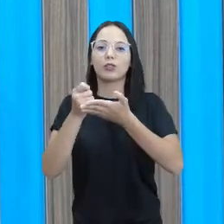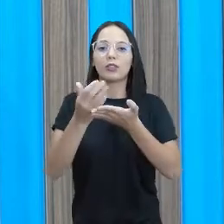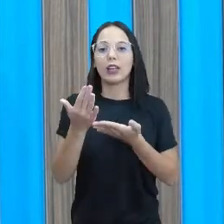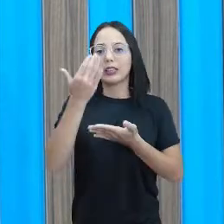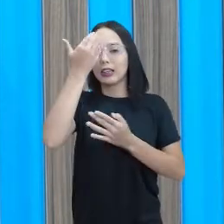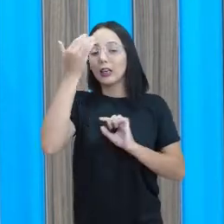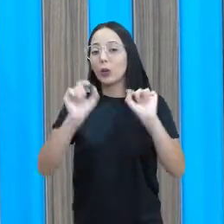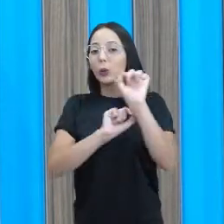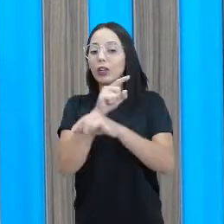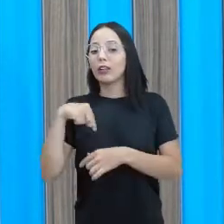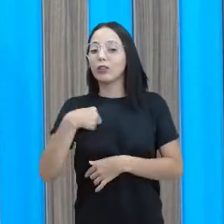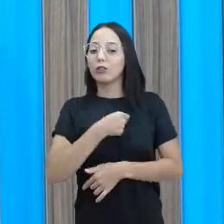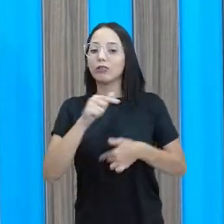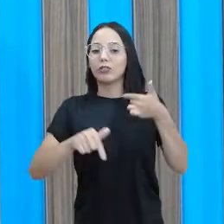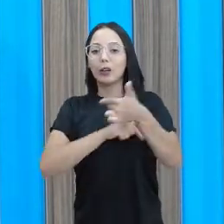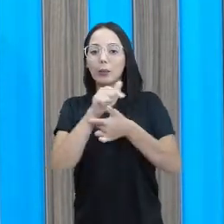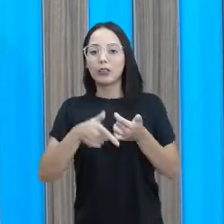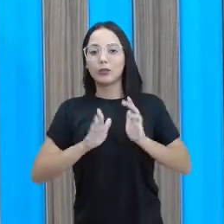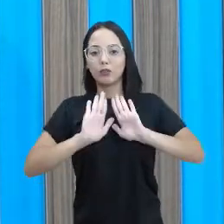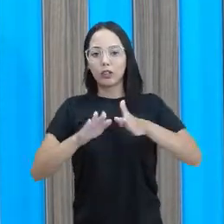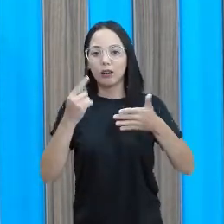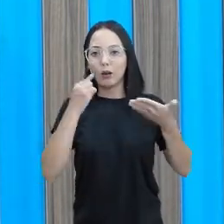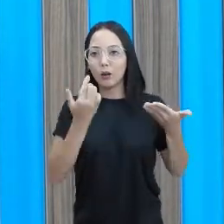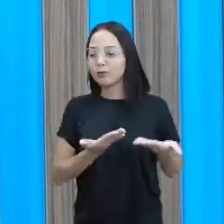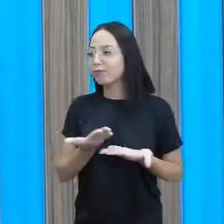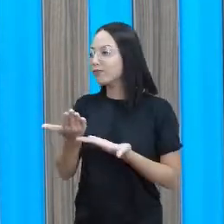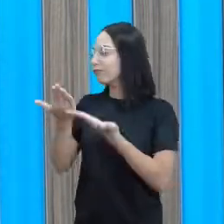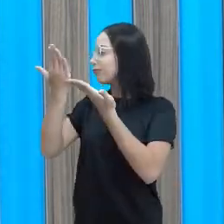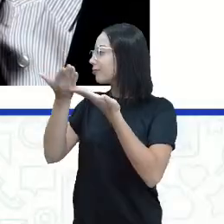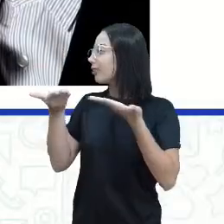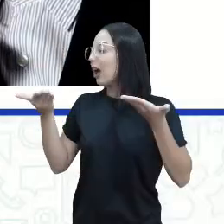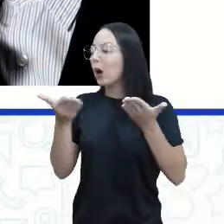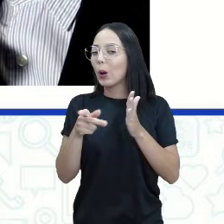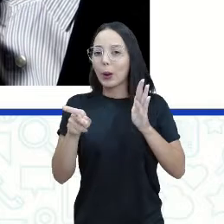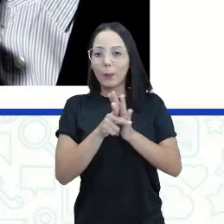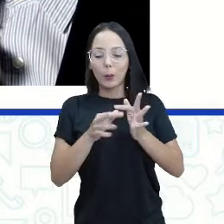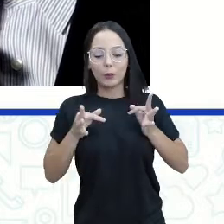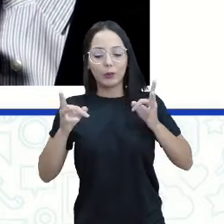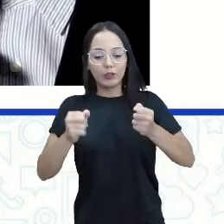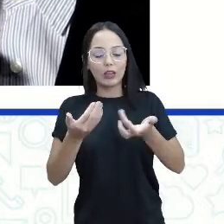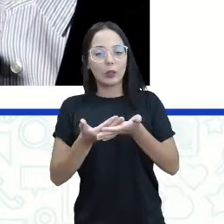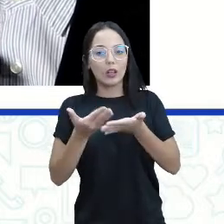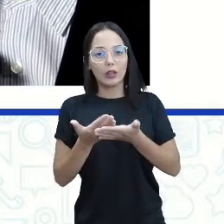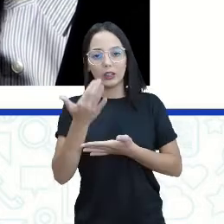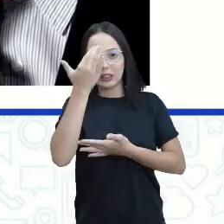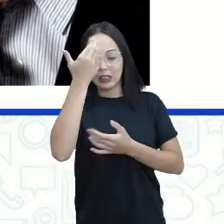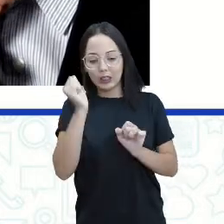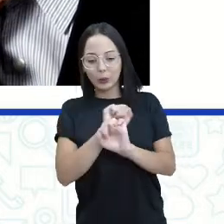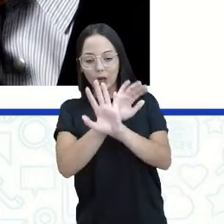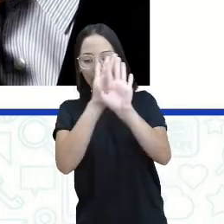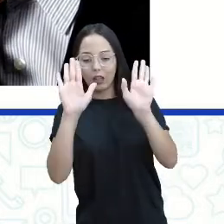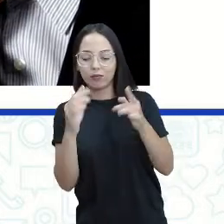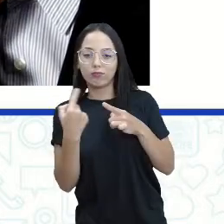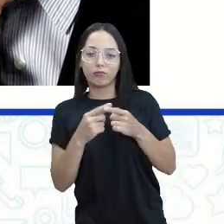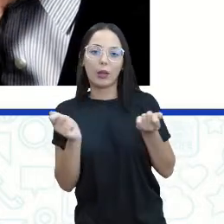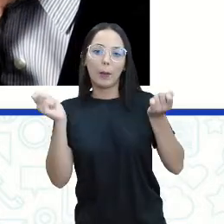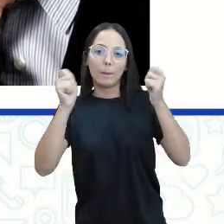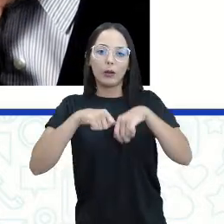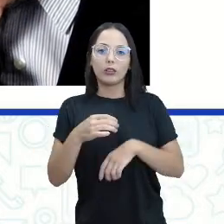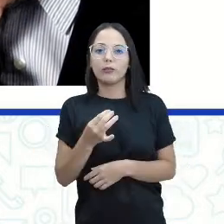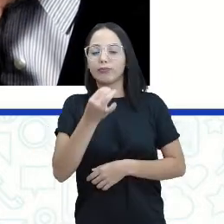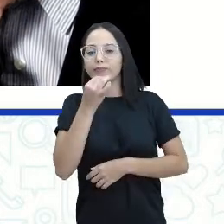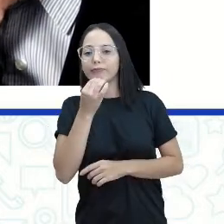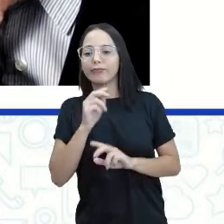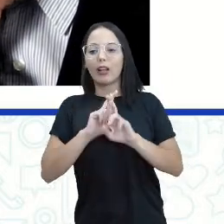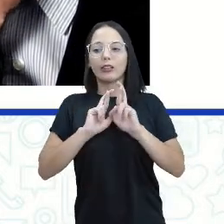compreender o que a gente está trabalhando aqui. Então vamos lá na tela para a gente fazer essa parte final agora da aula para ficar claro. A gente pode dizer que a